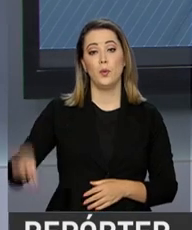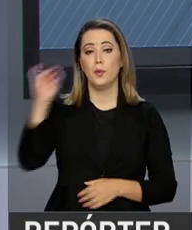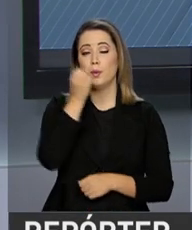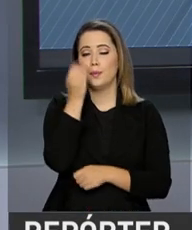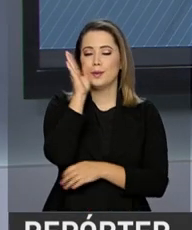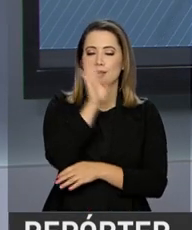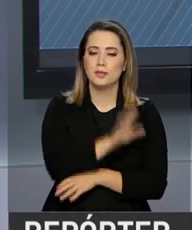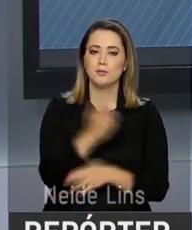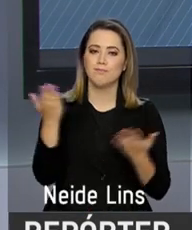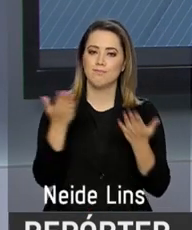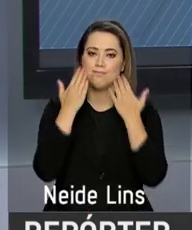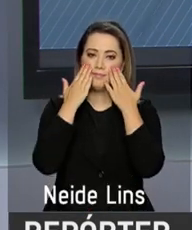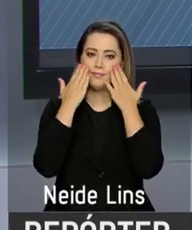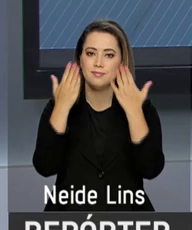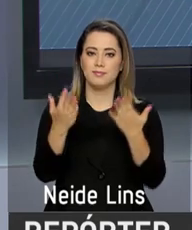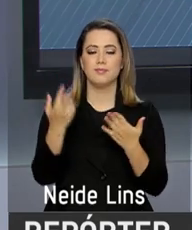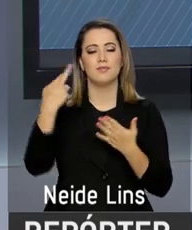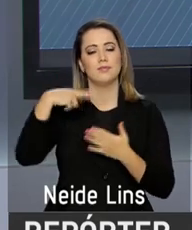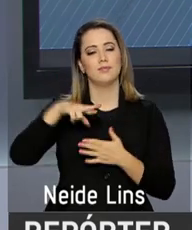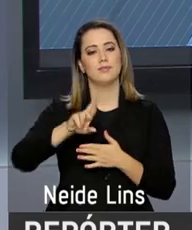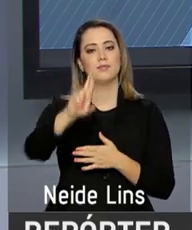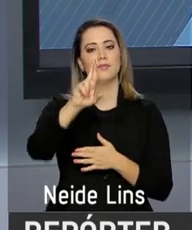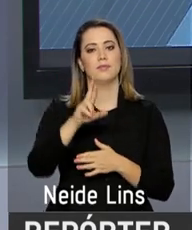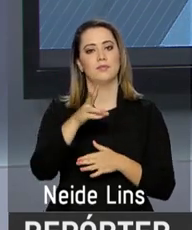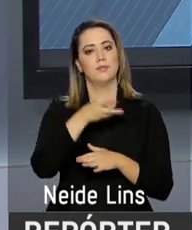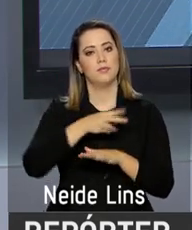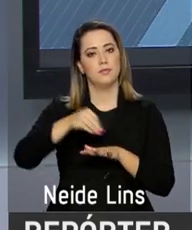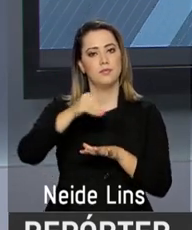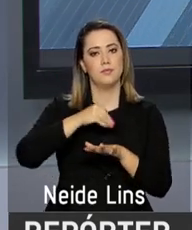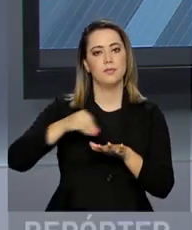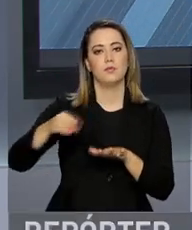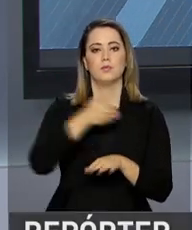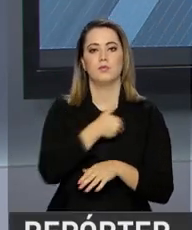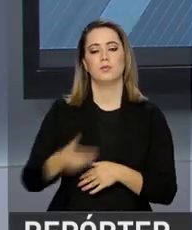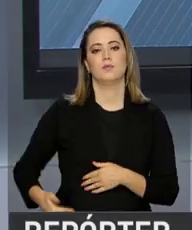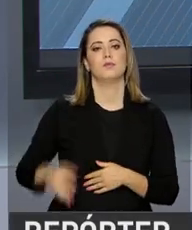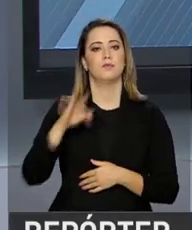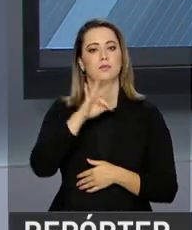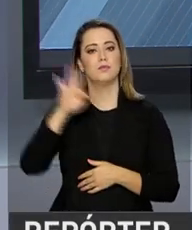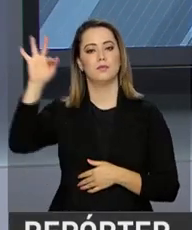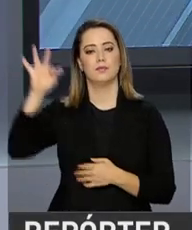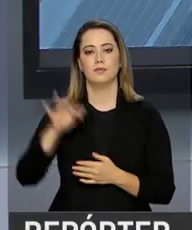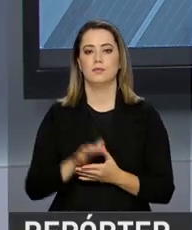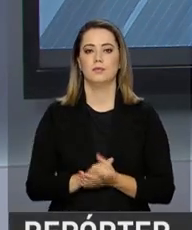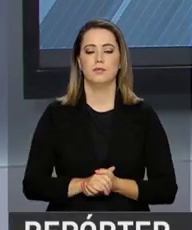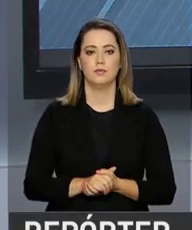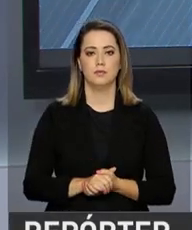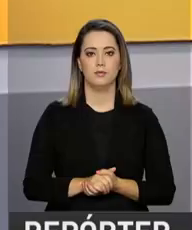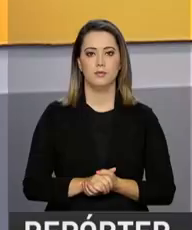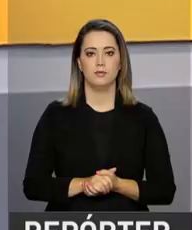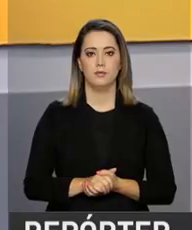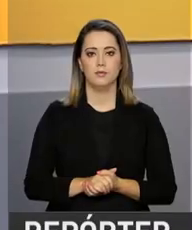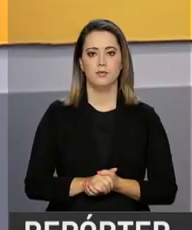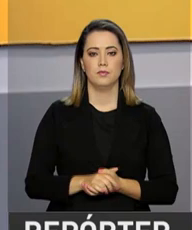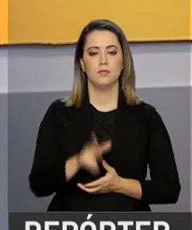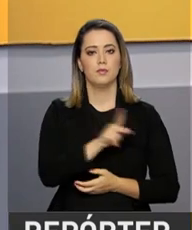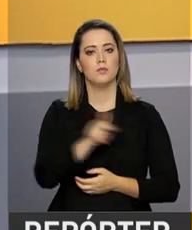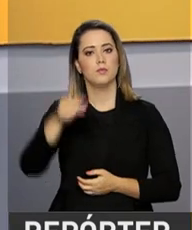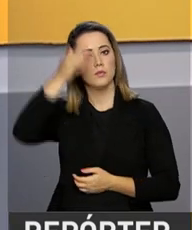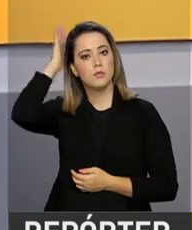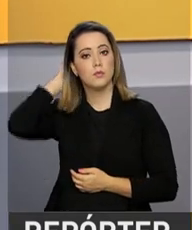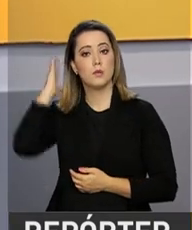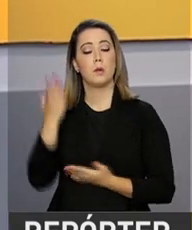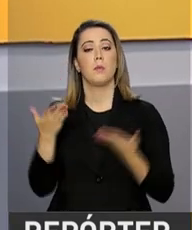Olá, boa tarde. Estamos de volta com mais uma edição do Repórter NBR e as notícias do governo federal. O